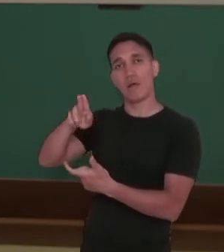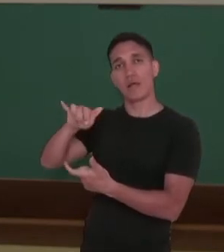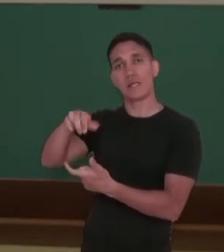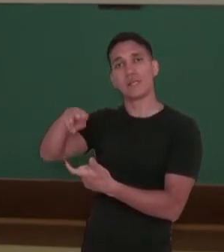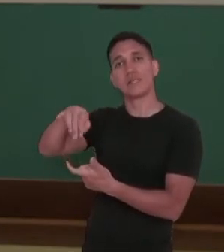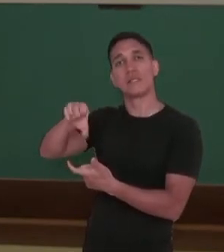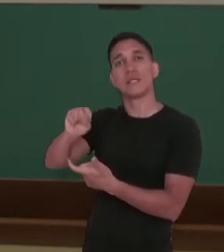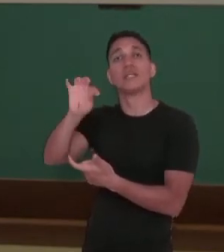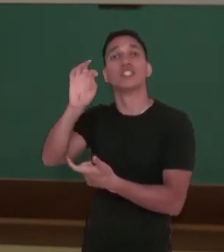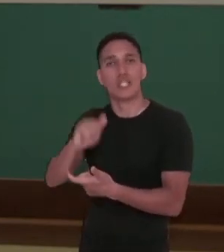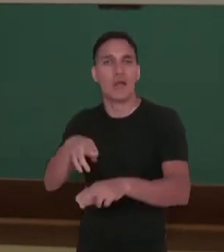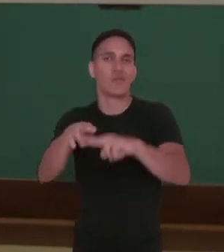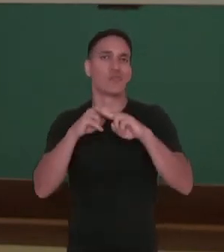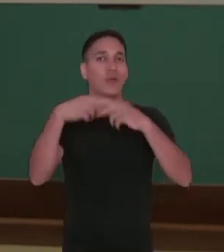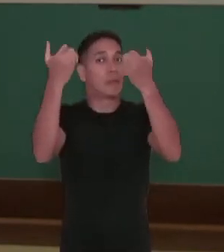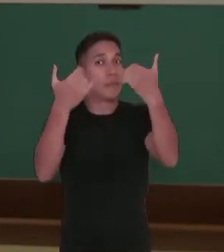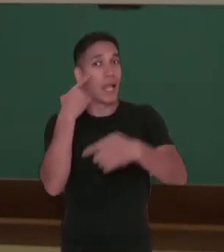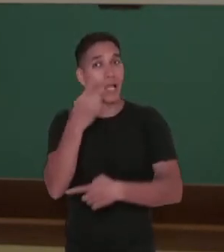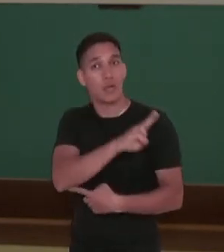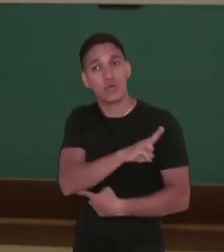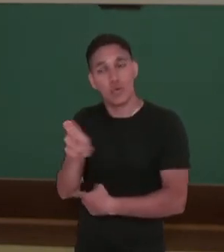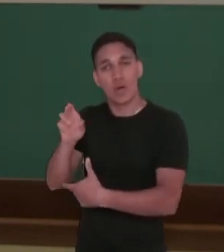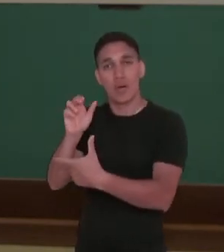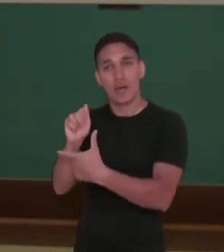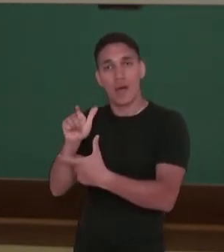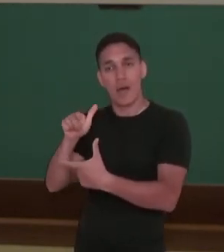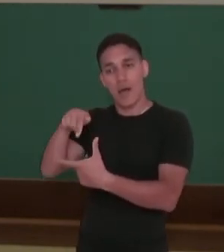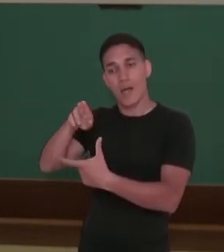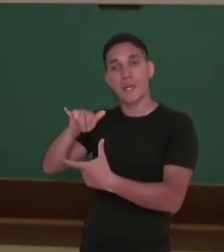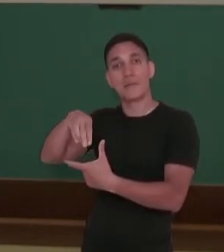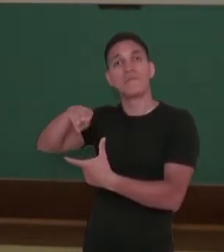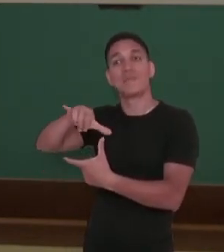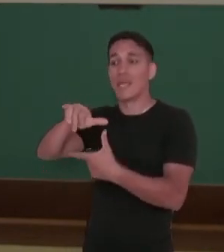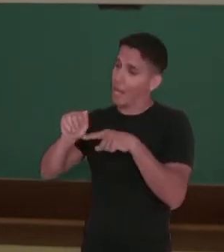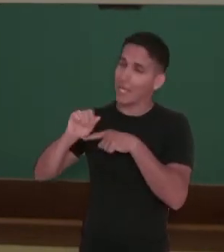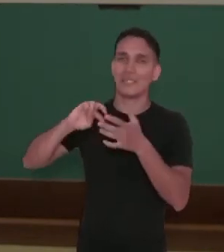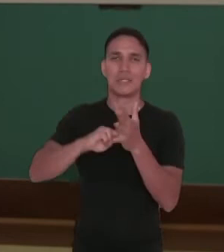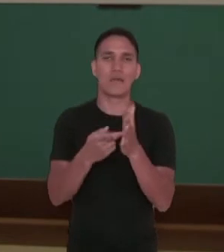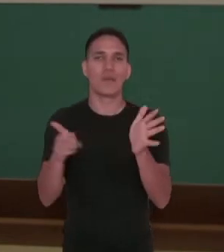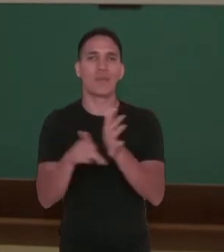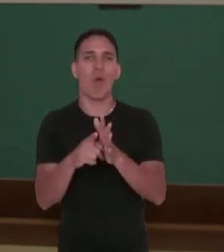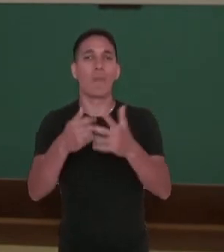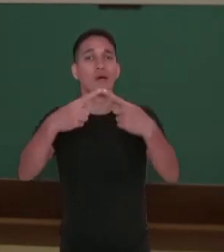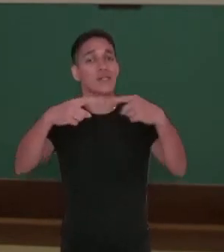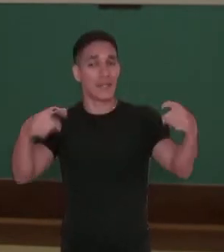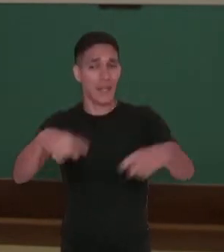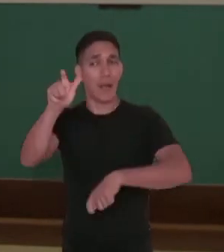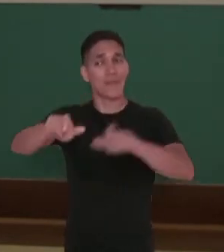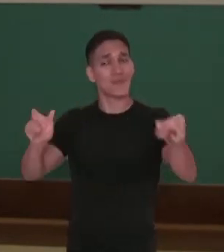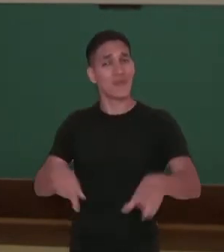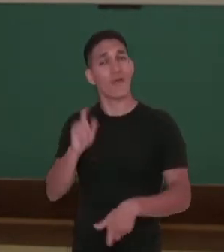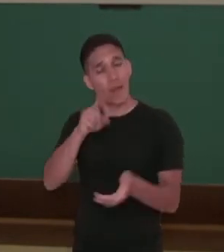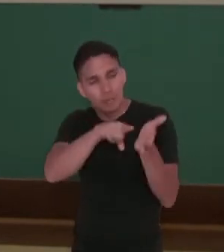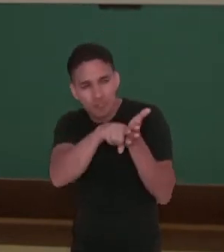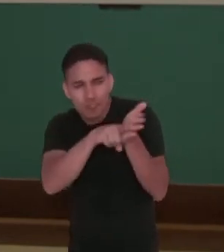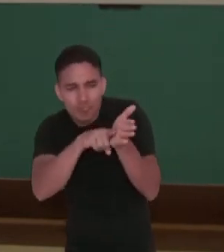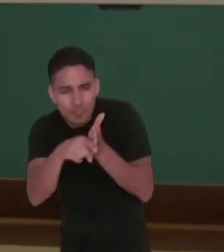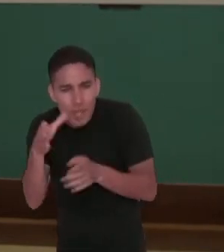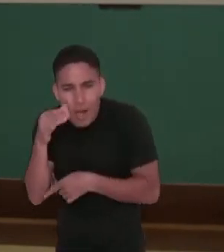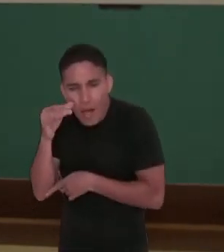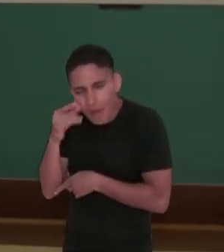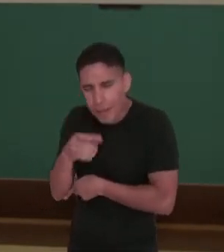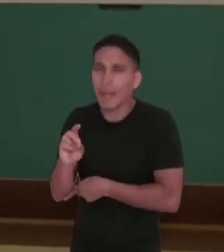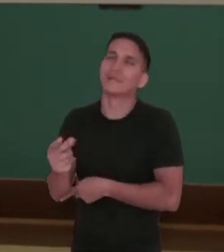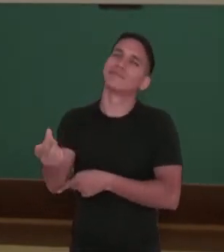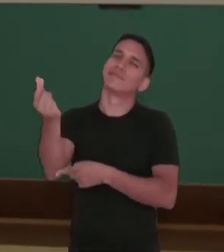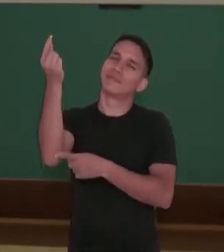ouvir falar em alquimia, estamos falando de ciência. Os alquimistas são os cientistas. E, naquela época, se